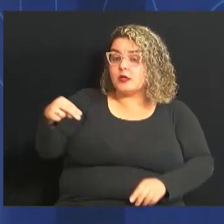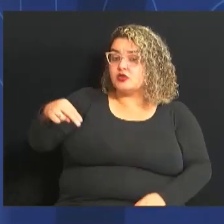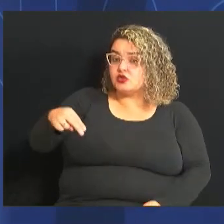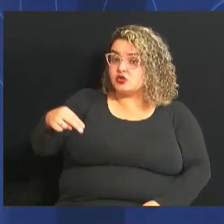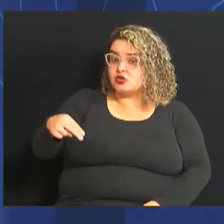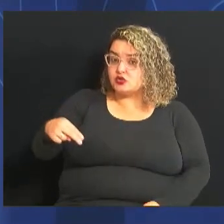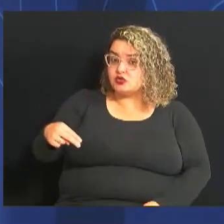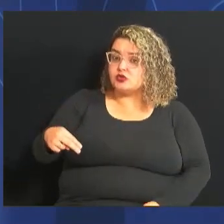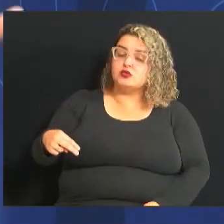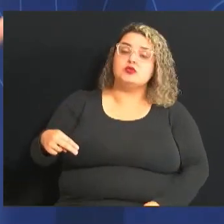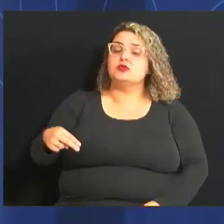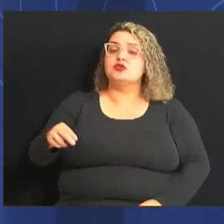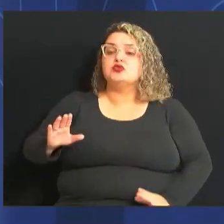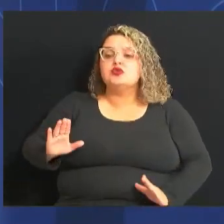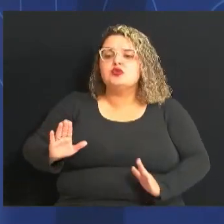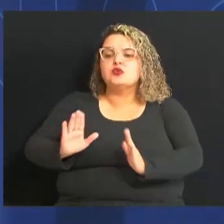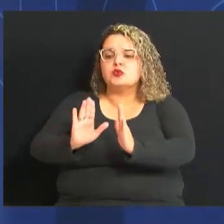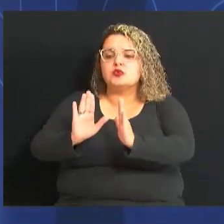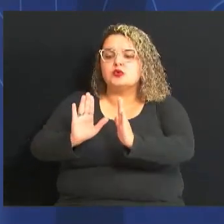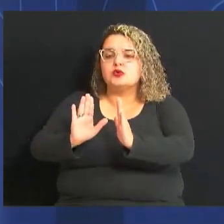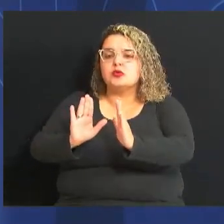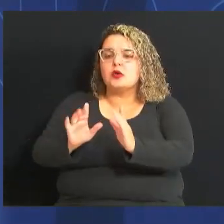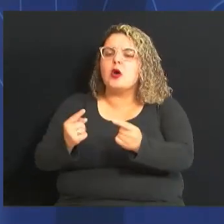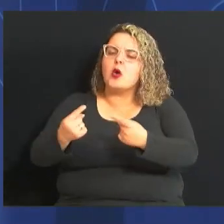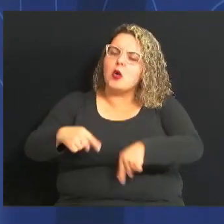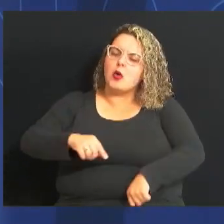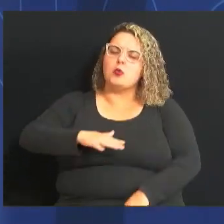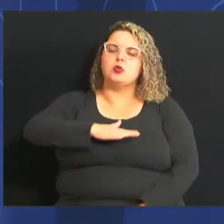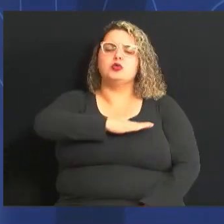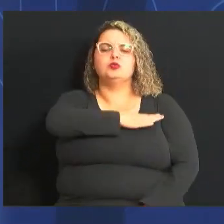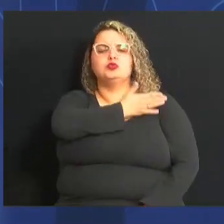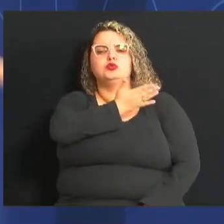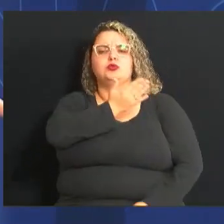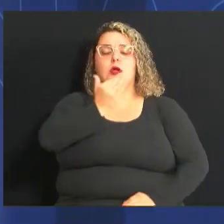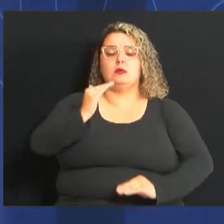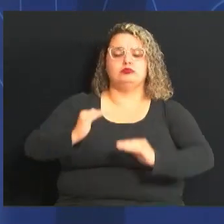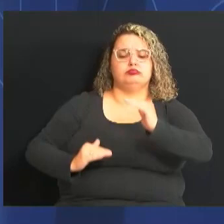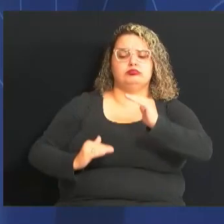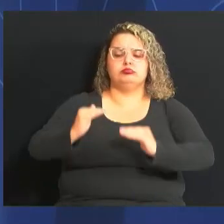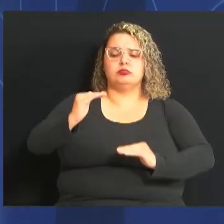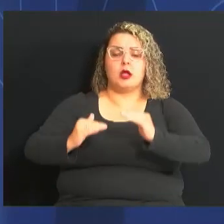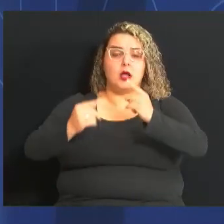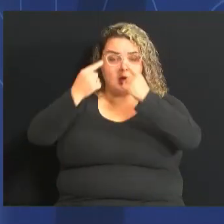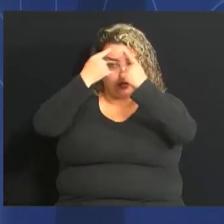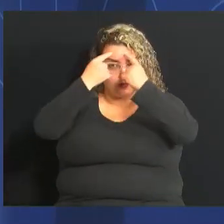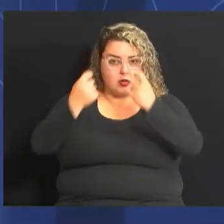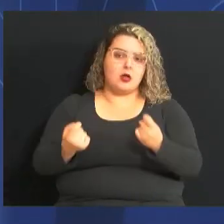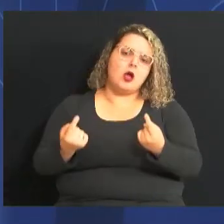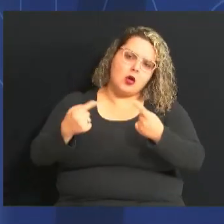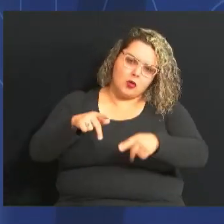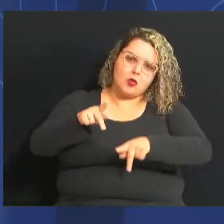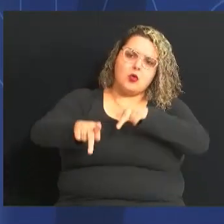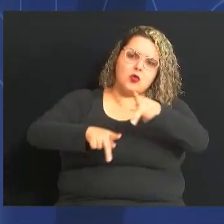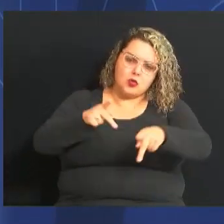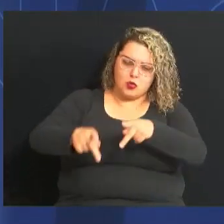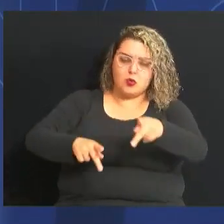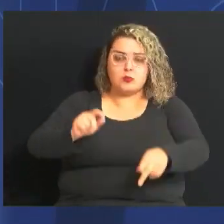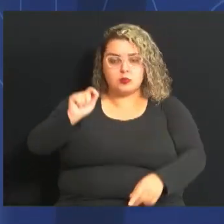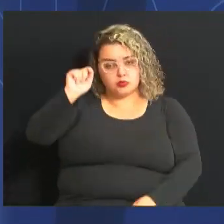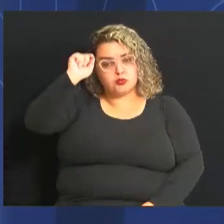de enfrentamento ao preconceito, desigualdade e violência contra a população